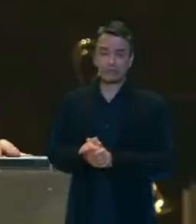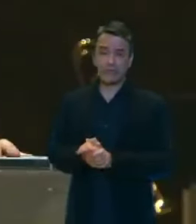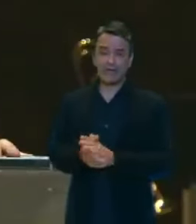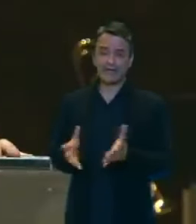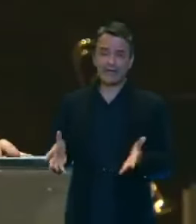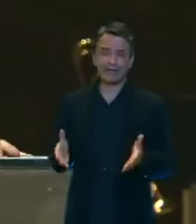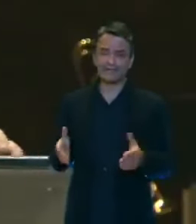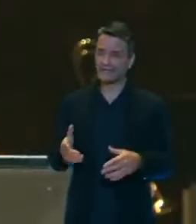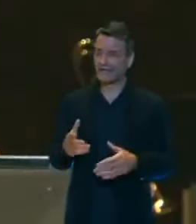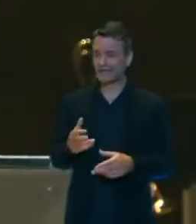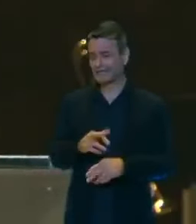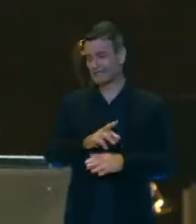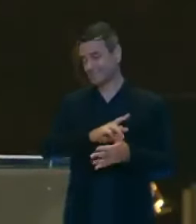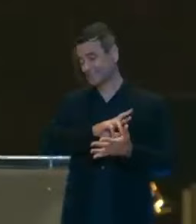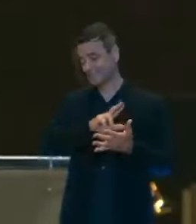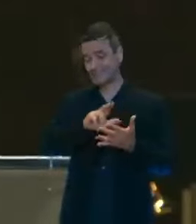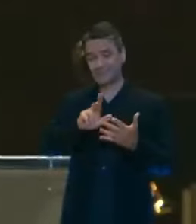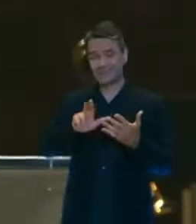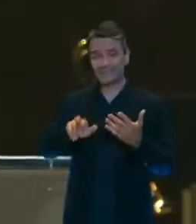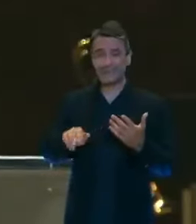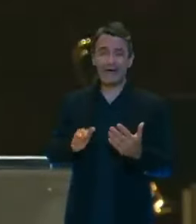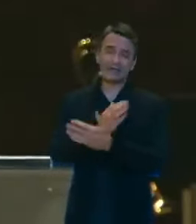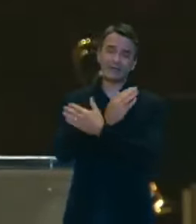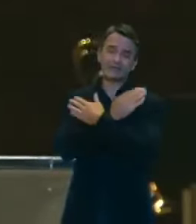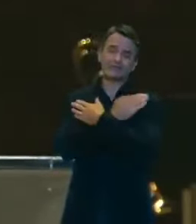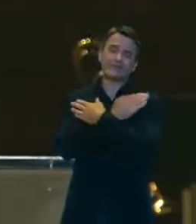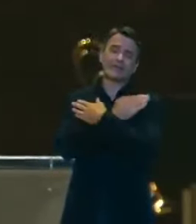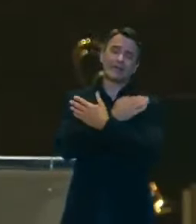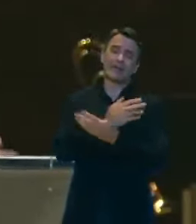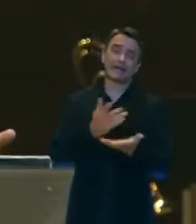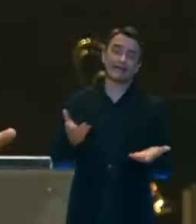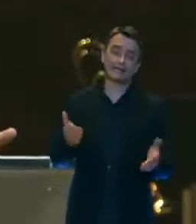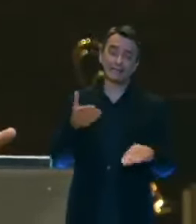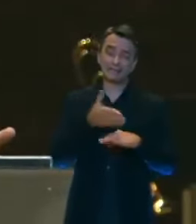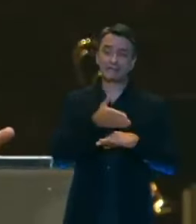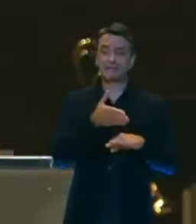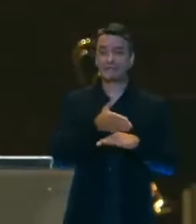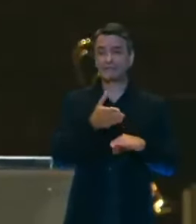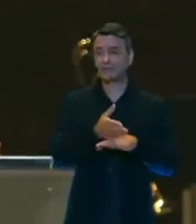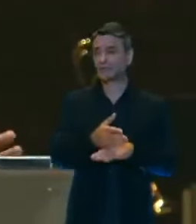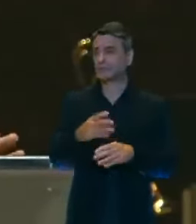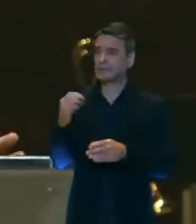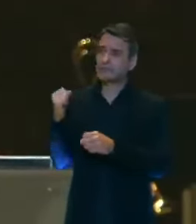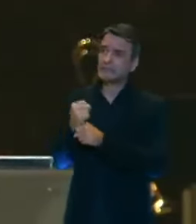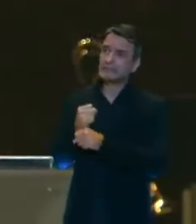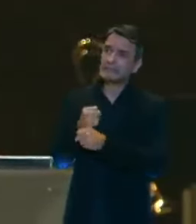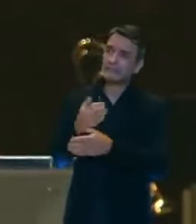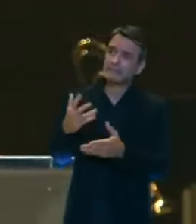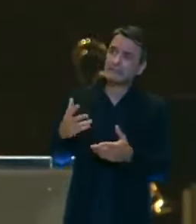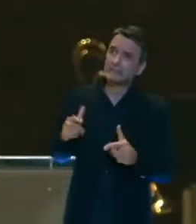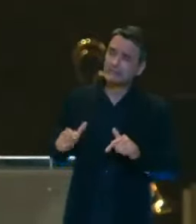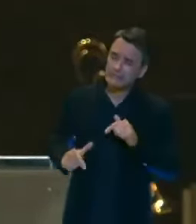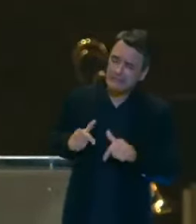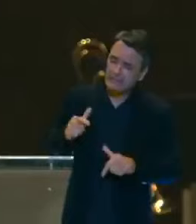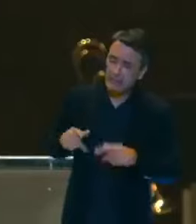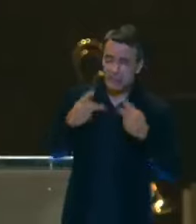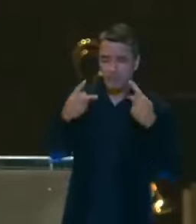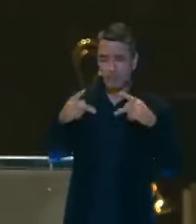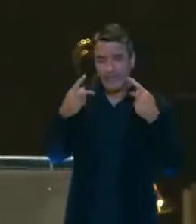na minha vida. Eu acho que foram os anos que eu mais trabalhei e preguei.